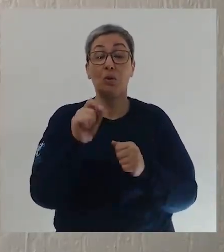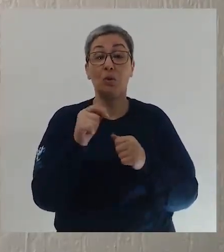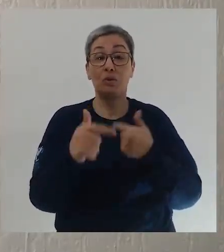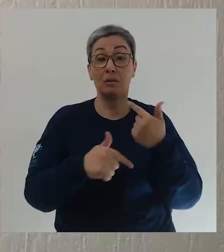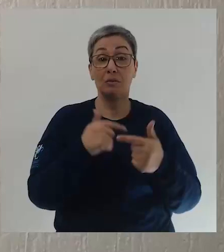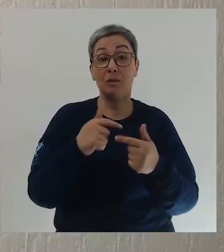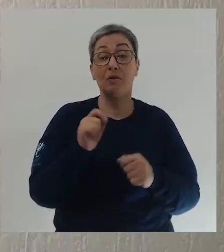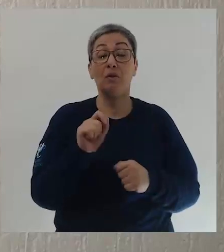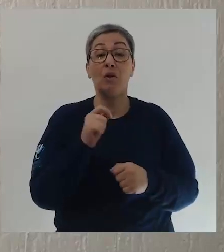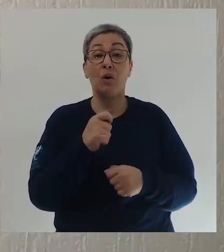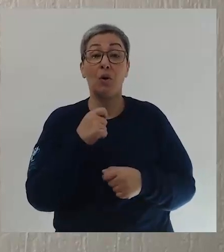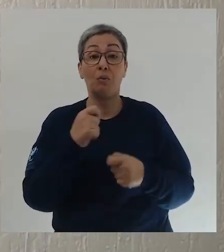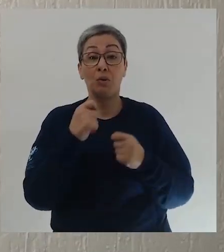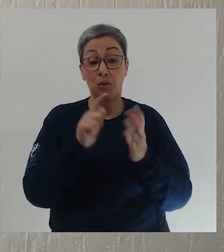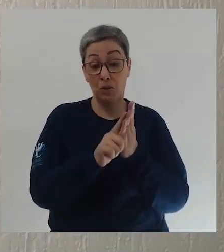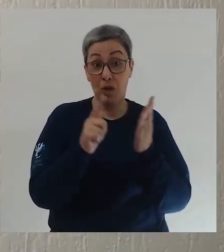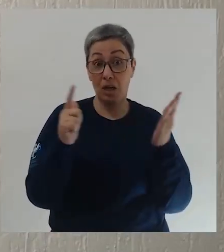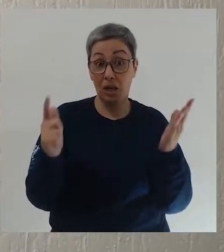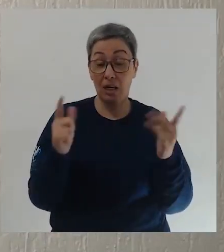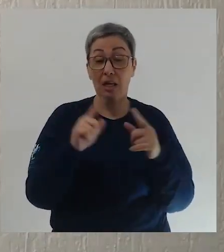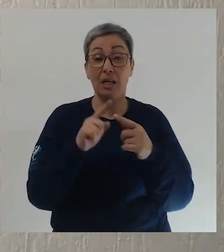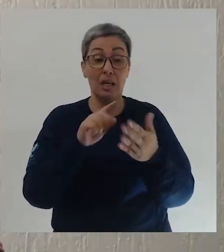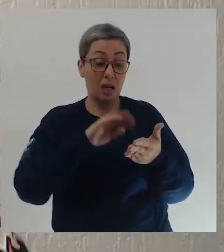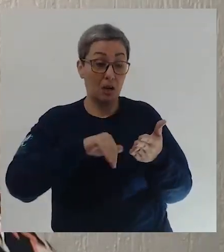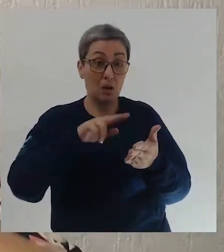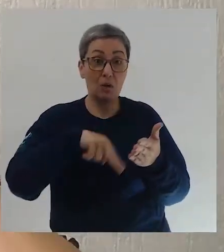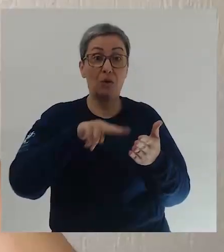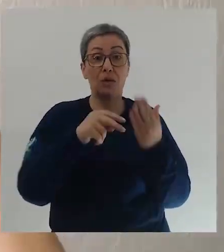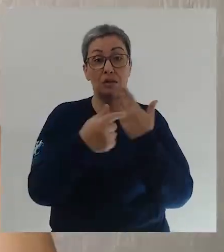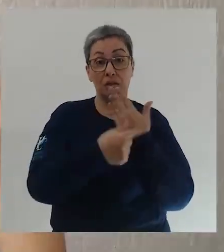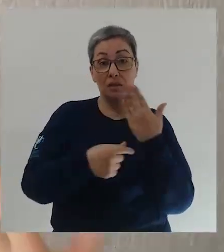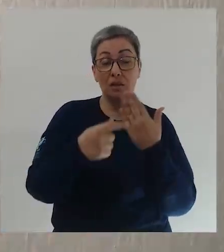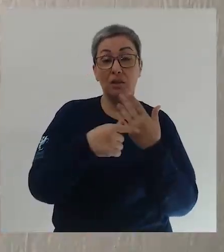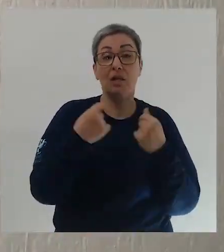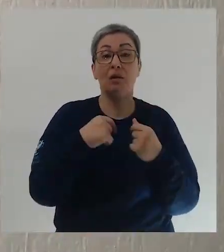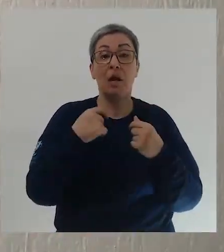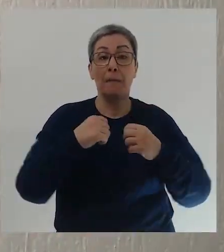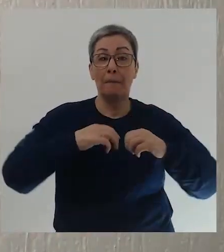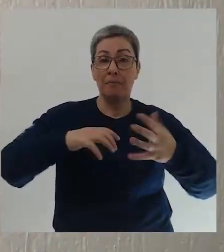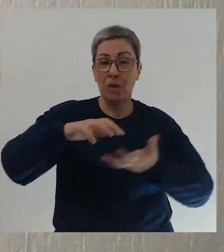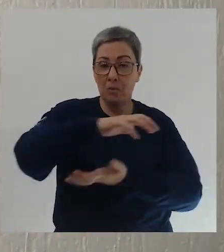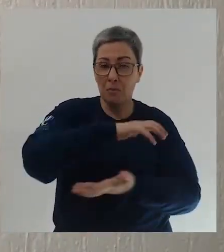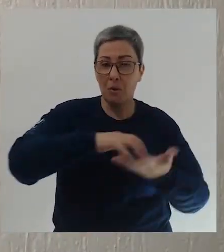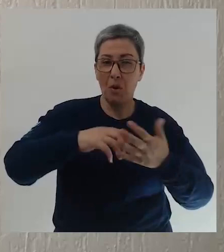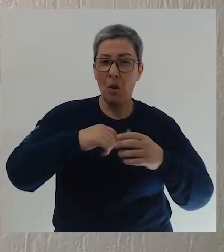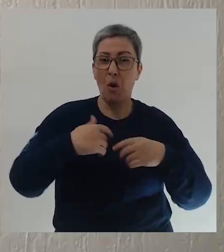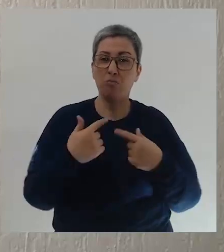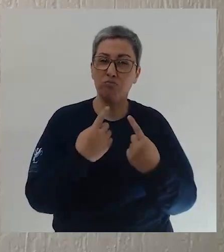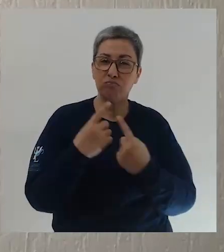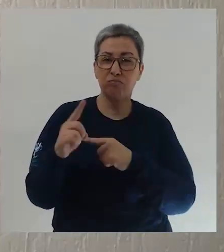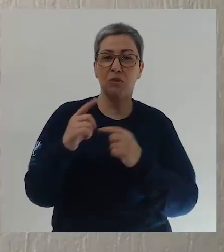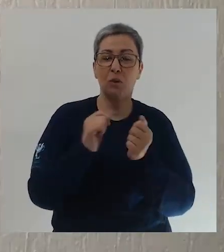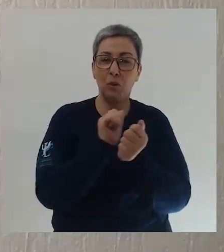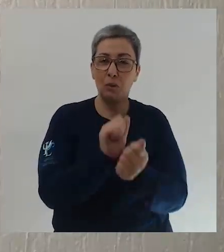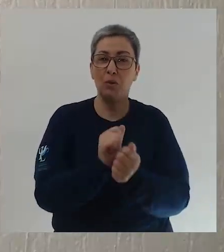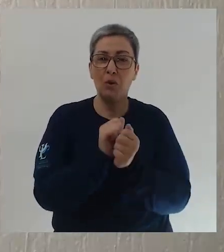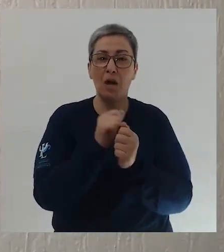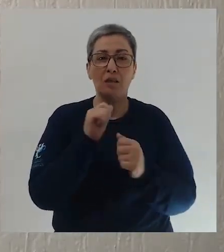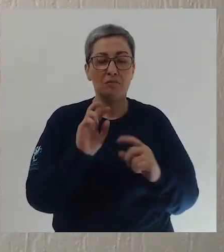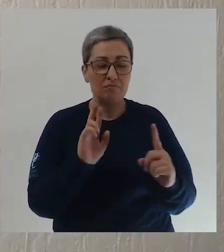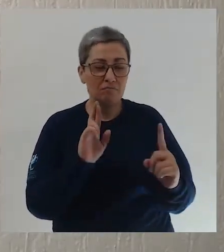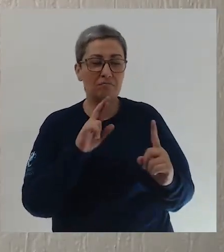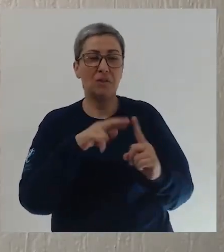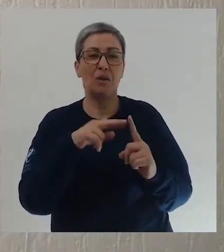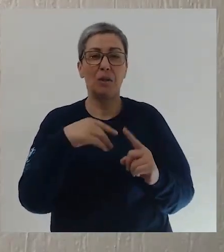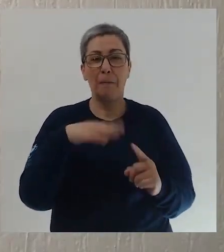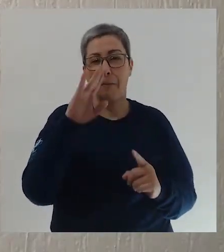Paralelamente, ele atuava como jornalista e literato. Participou dos movimentos contra a escravização e é reconhecido como um